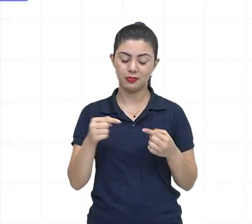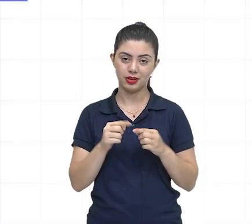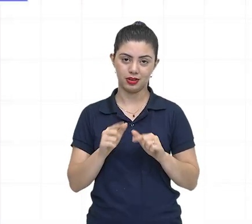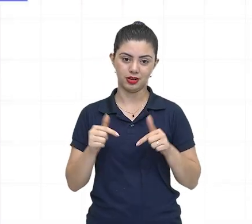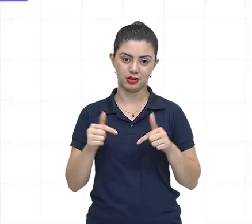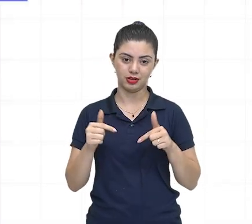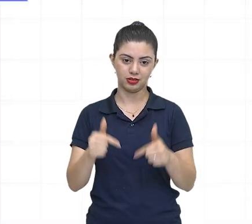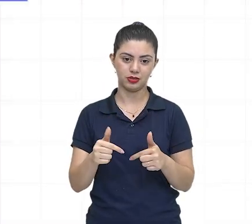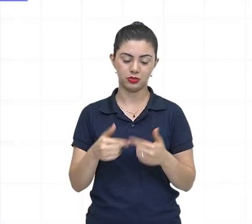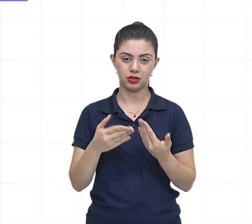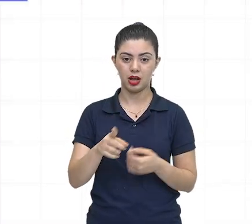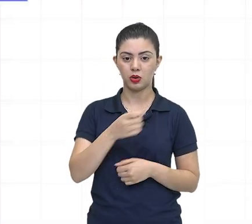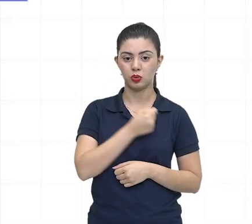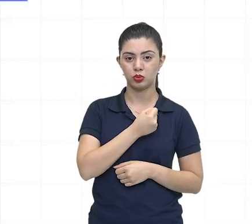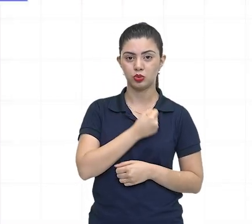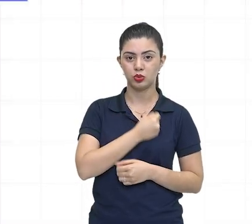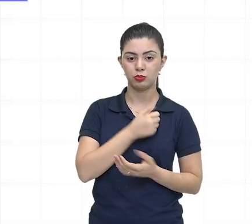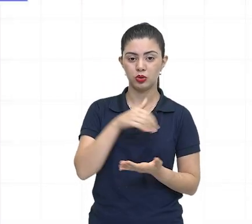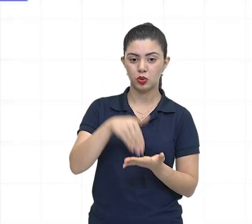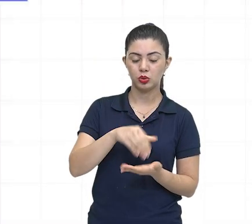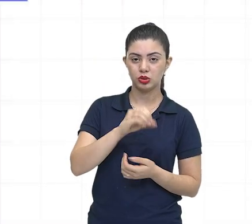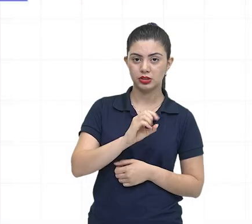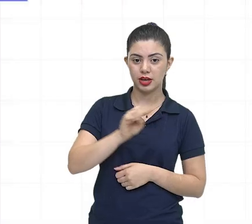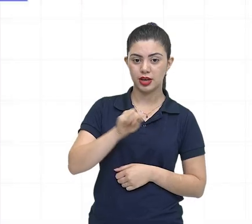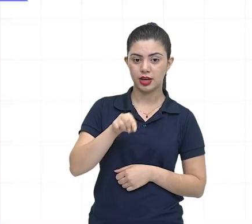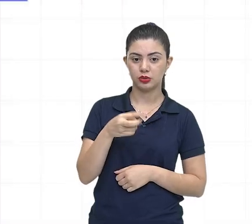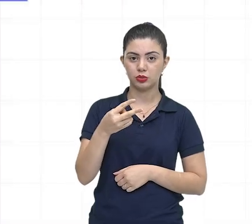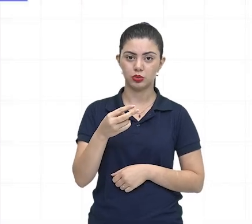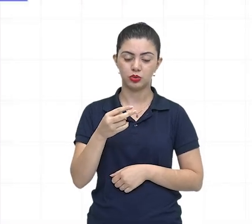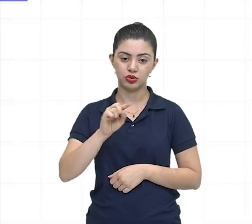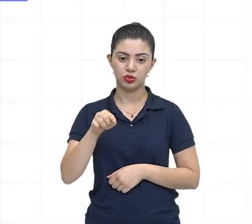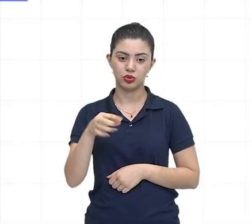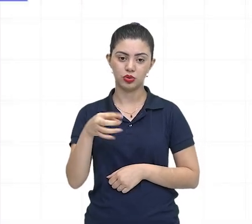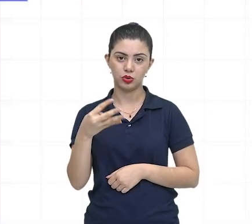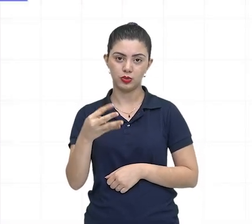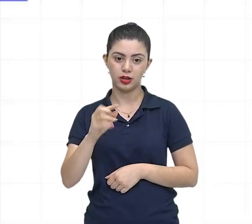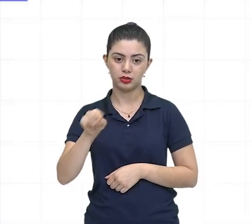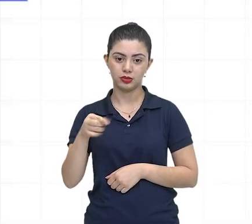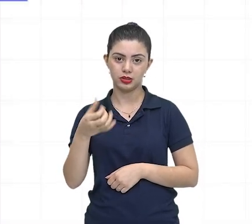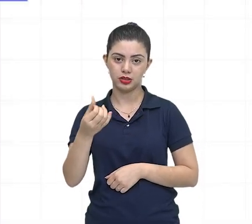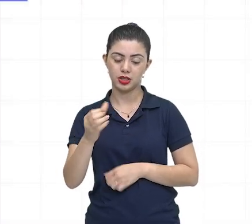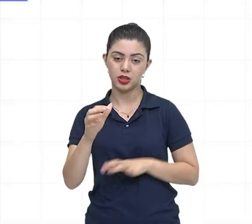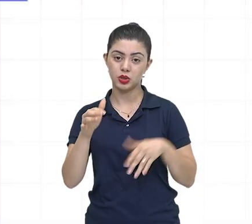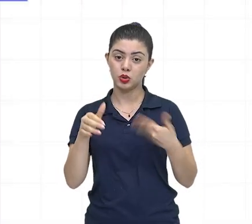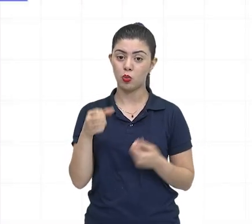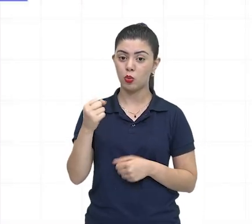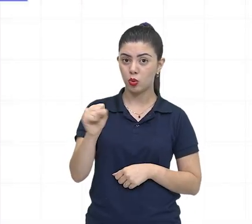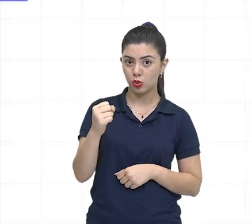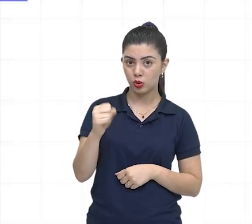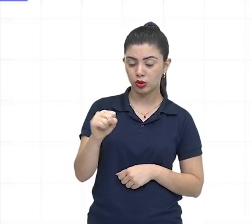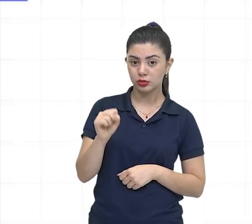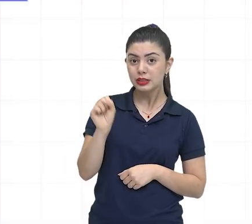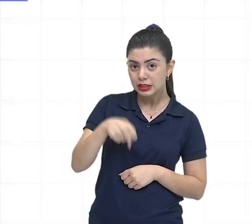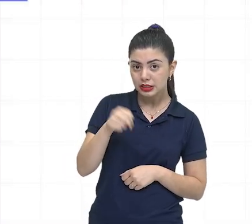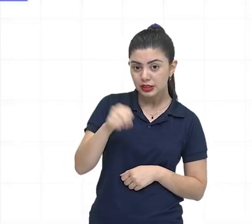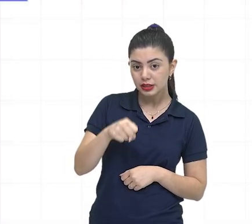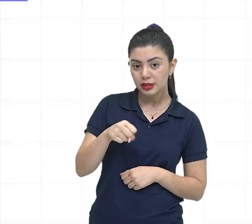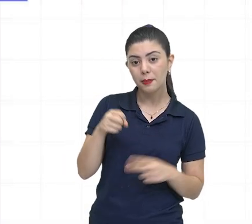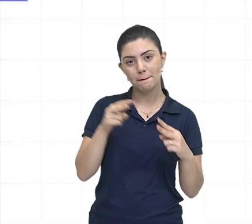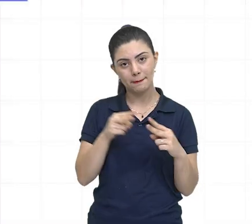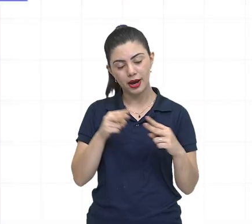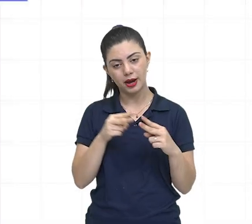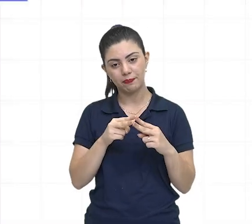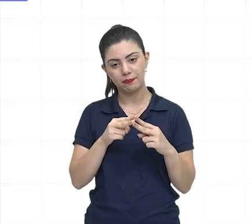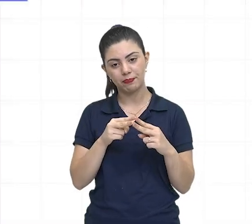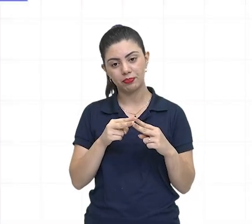número termina em 0, 2, 4, 6 ou 8. Se sim, o número é par.